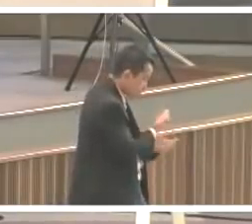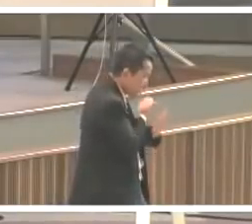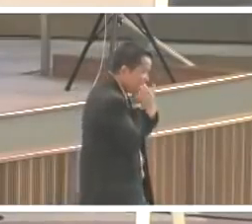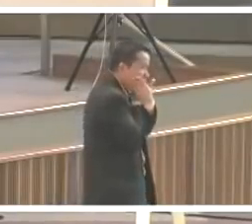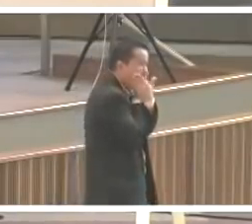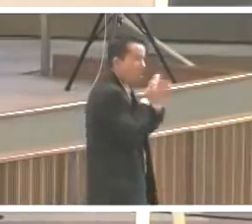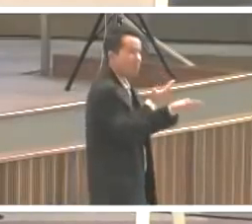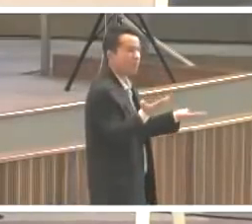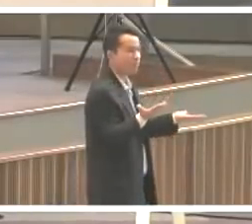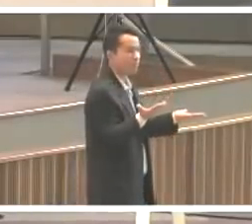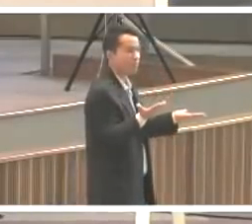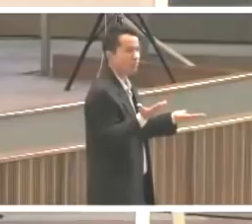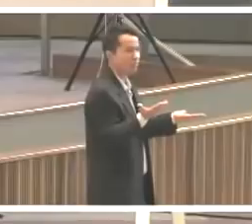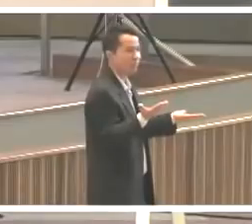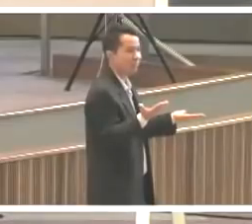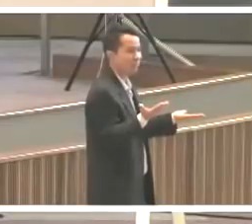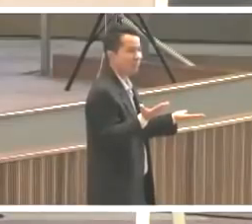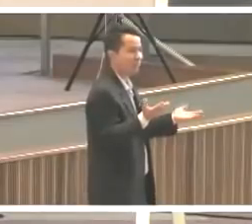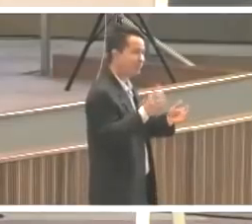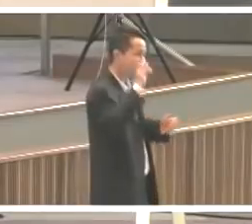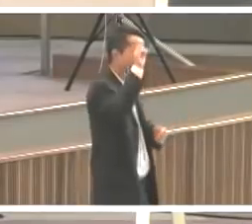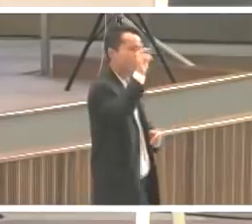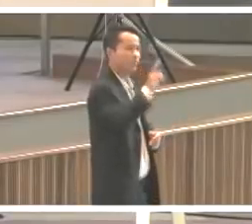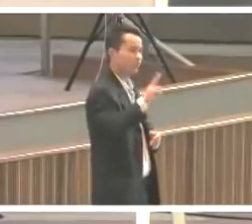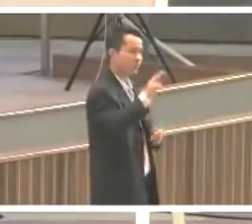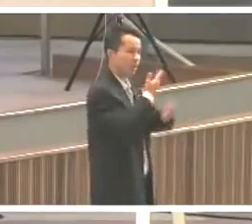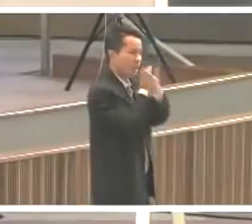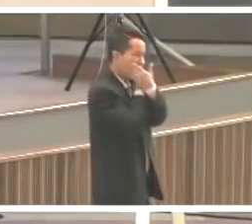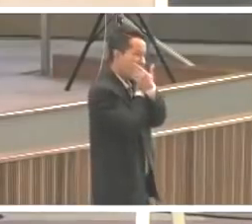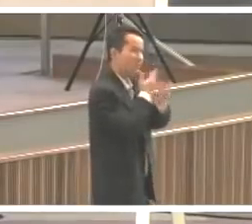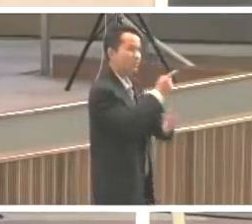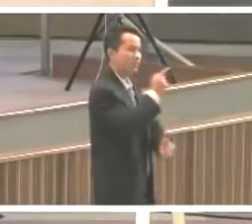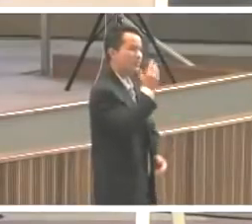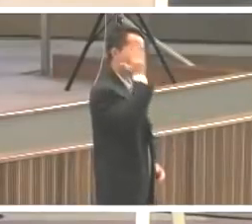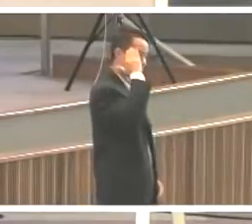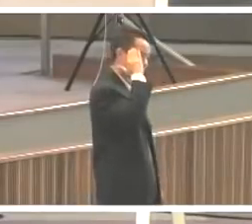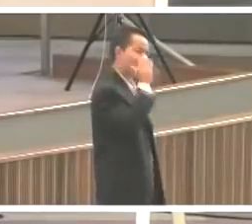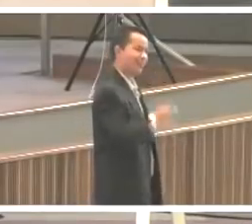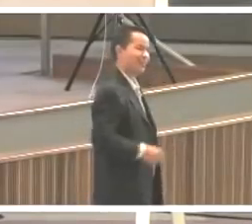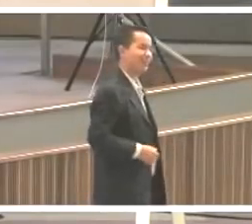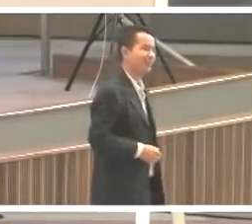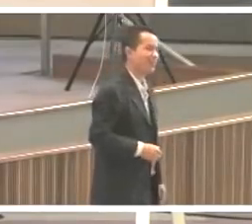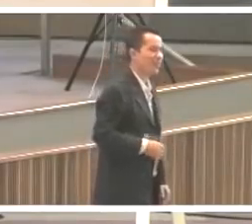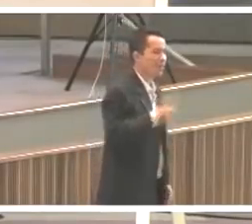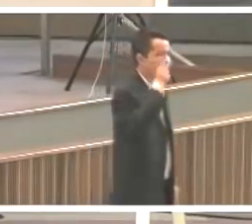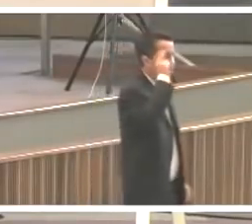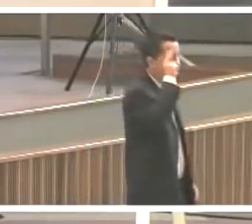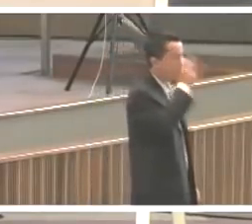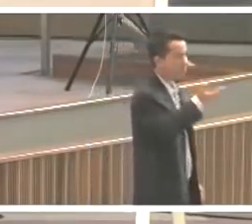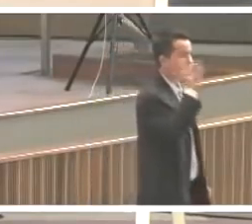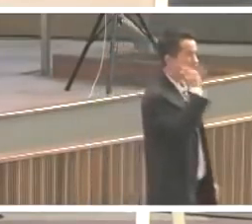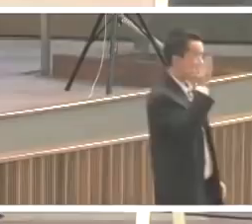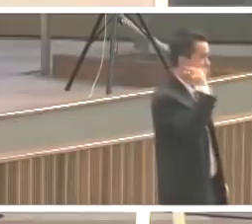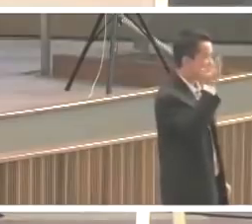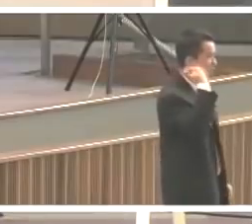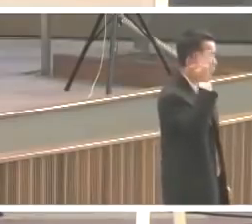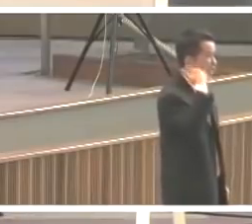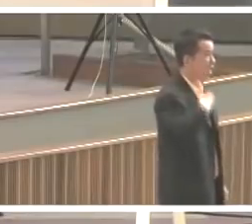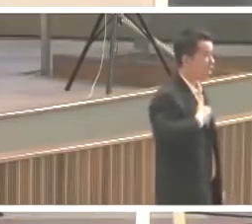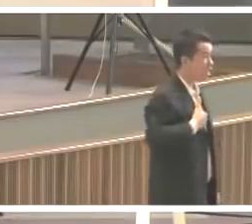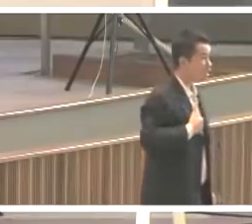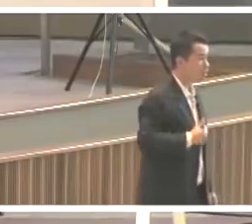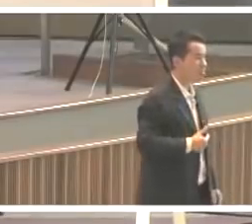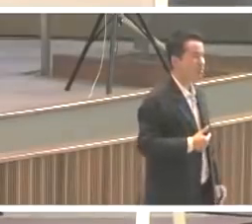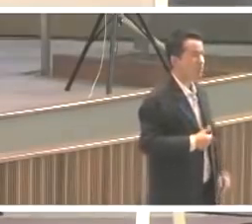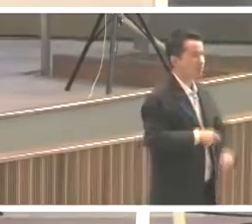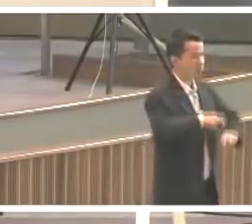você. Mas ele era pequenininho, ele não sabia ler. E eu sou apaixonado pelos meus livros, não é? E